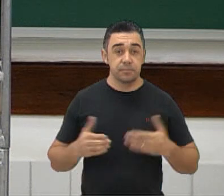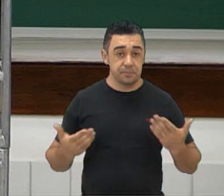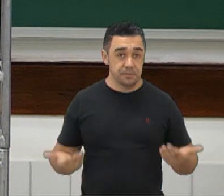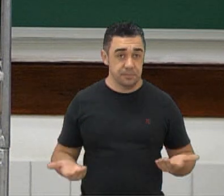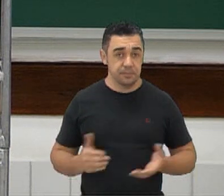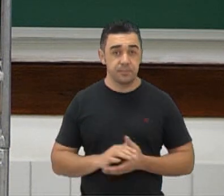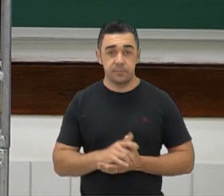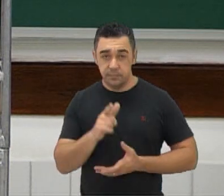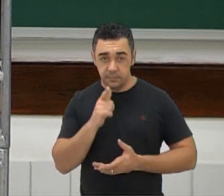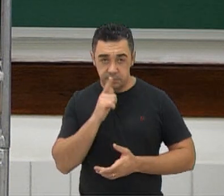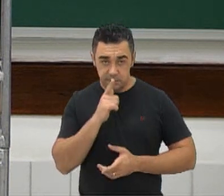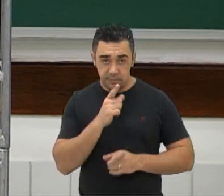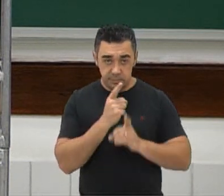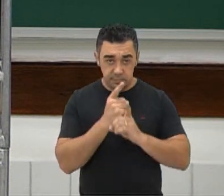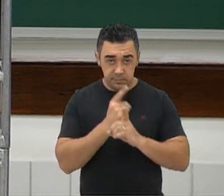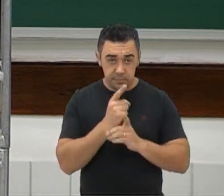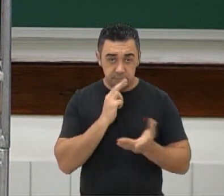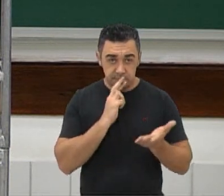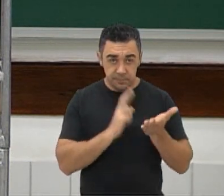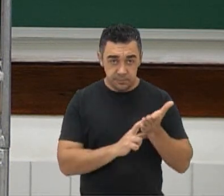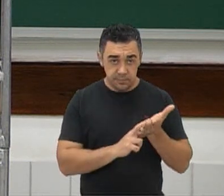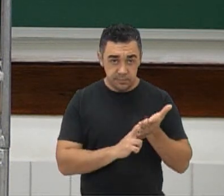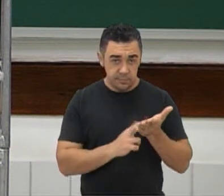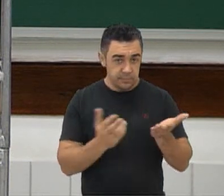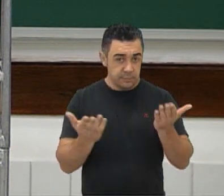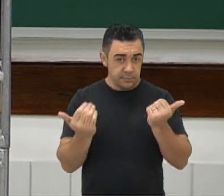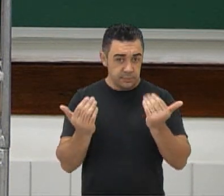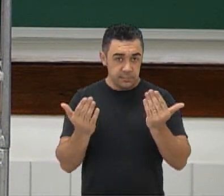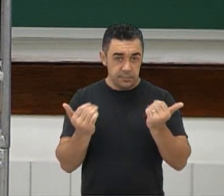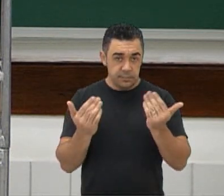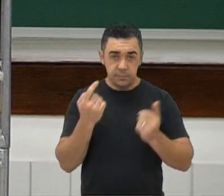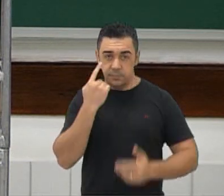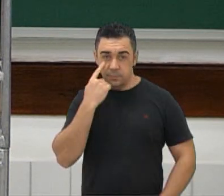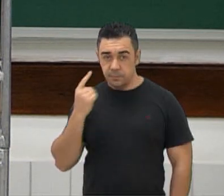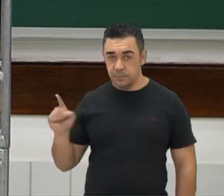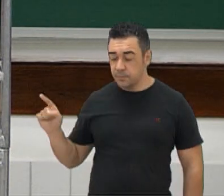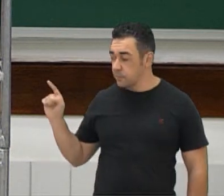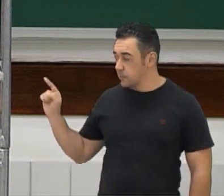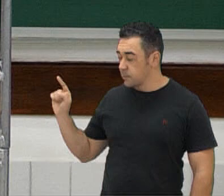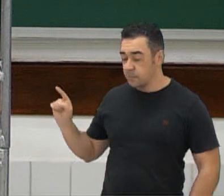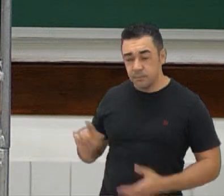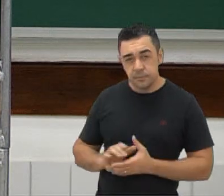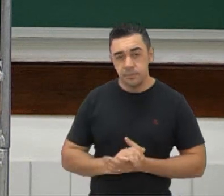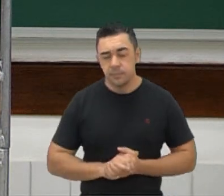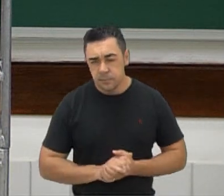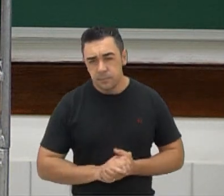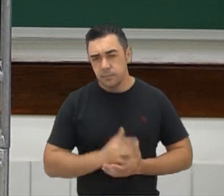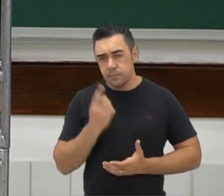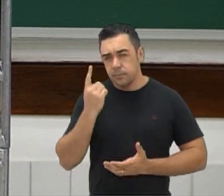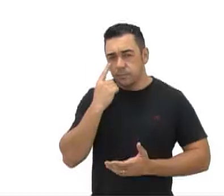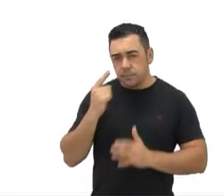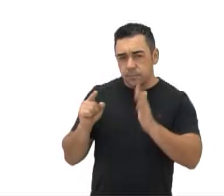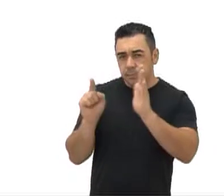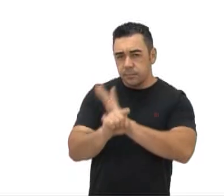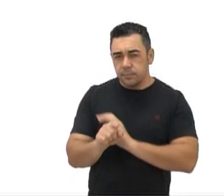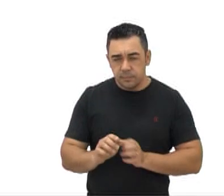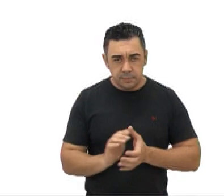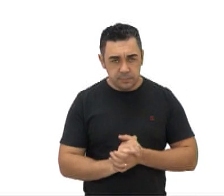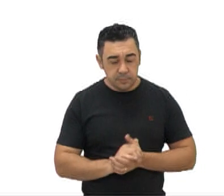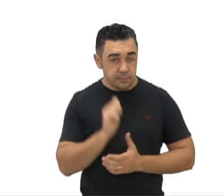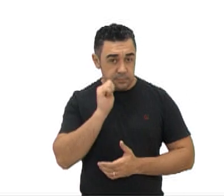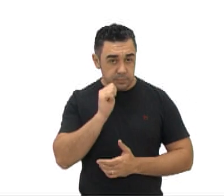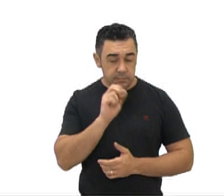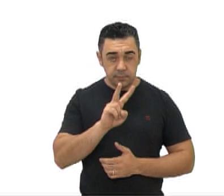Então, alunos, conseguiram identificar o resultado? Vem com o professor, vamos verificar aqui na tela. Veja só a pergunta.